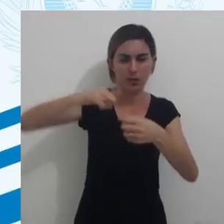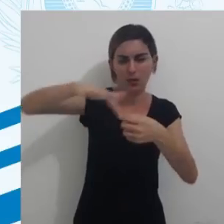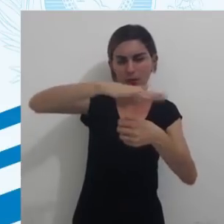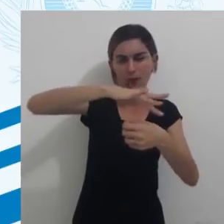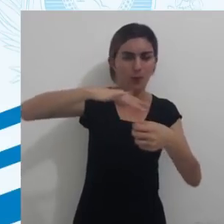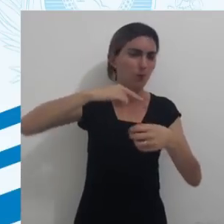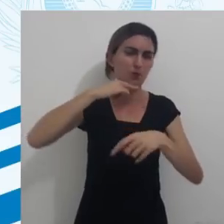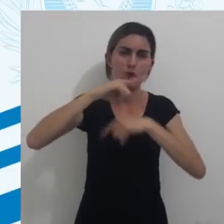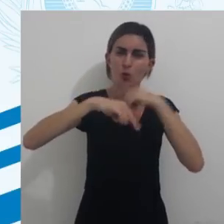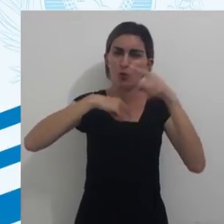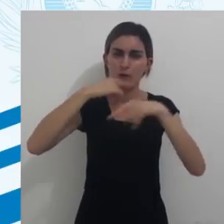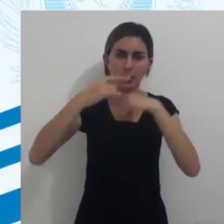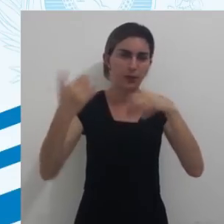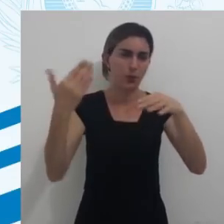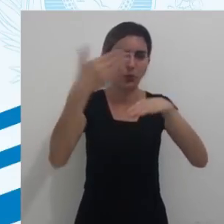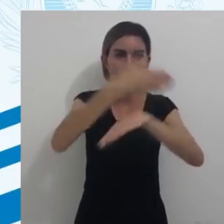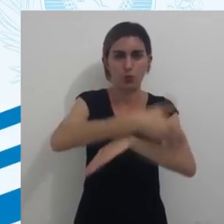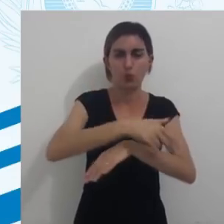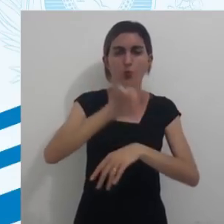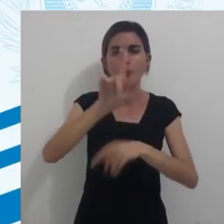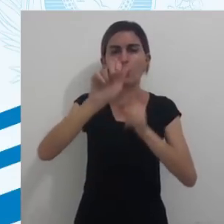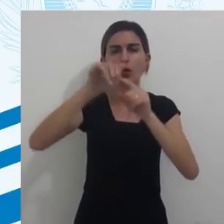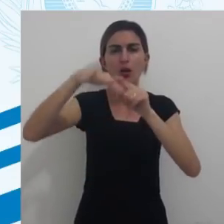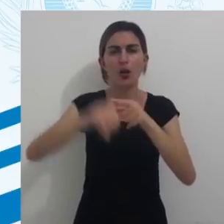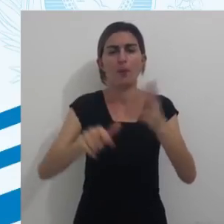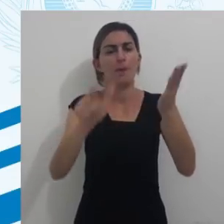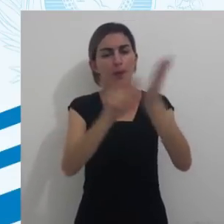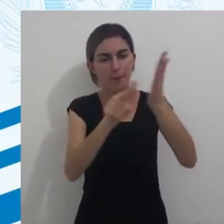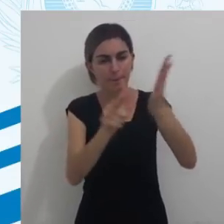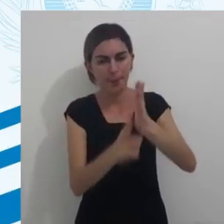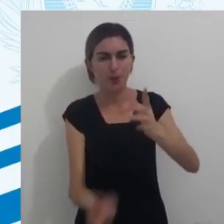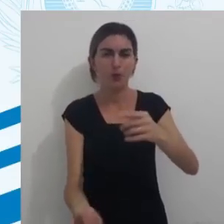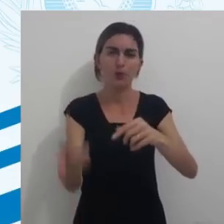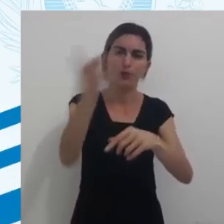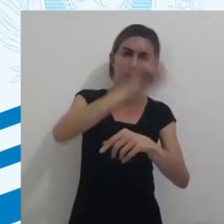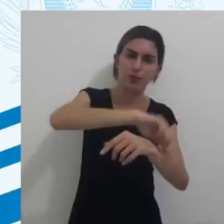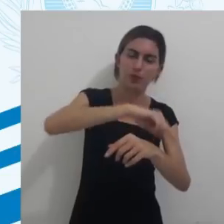raio gama, ele ultrapassa a parede de papel, a parede de